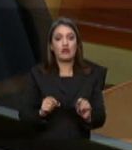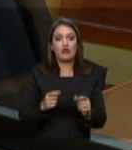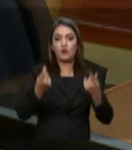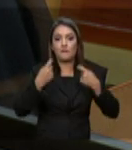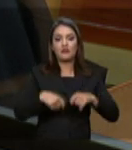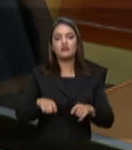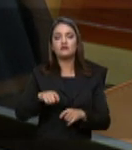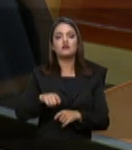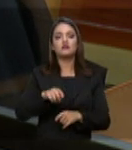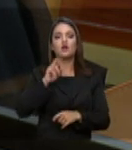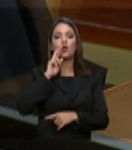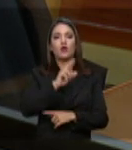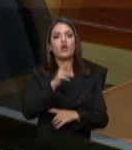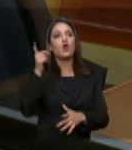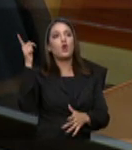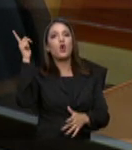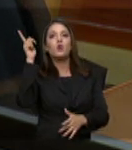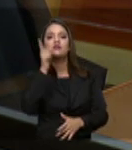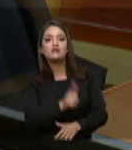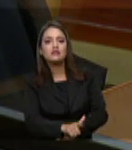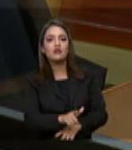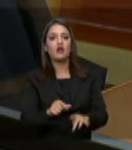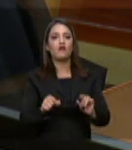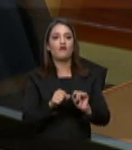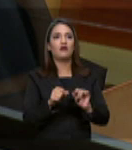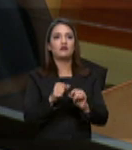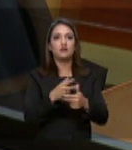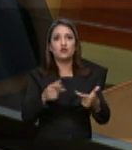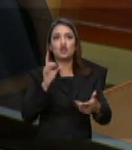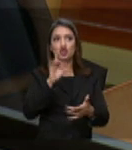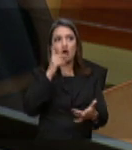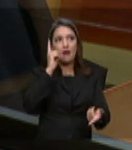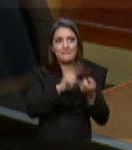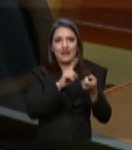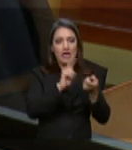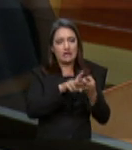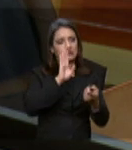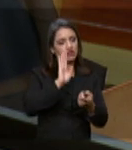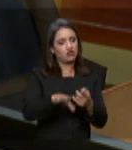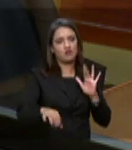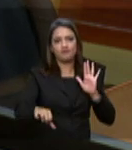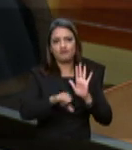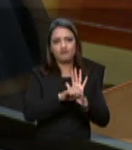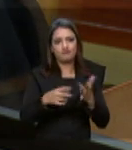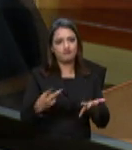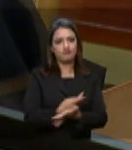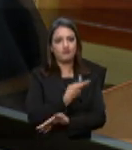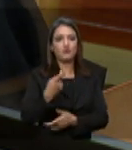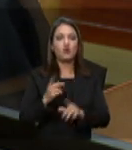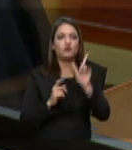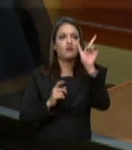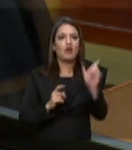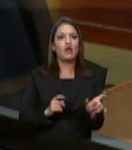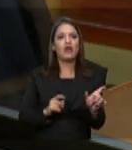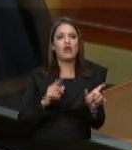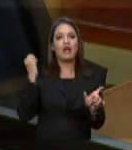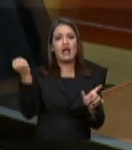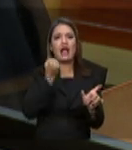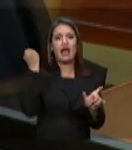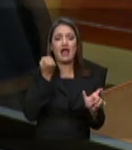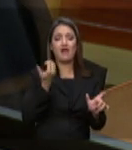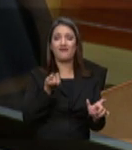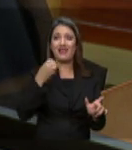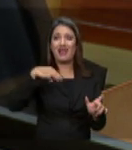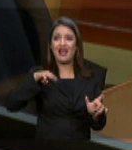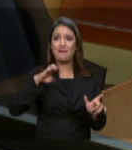não se exige que o resultado pretendido seja alcançado nem tão pouco a referência ao destino do processo em relação a expressão grave ameaça com aumento